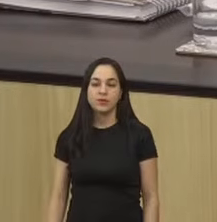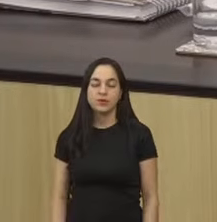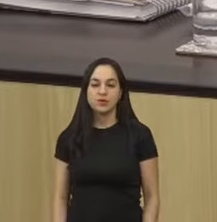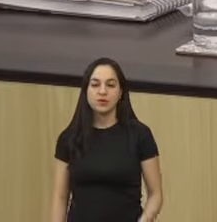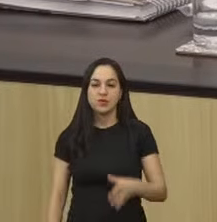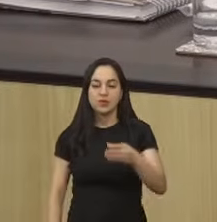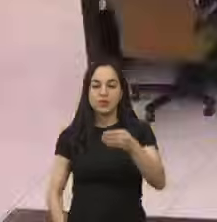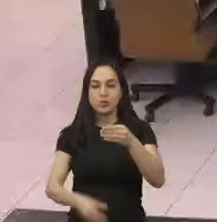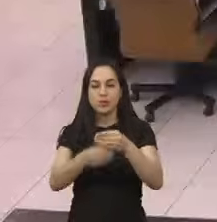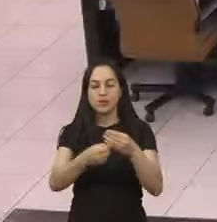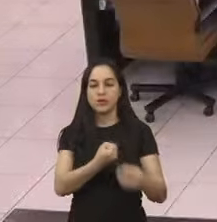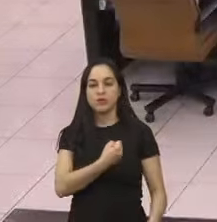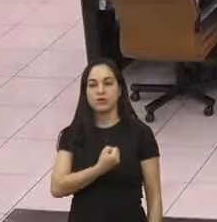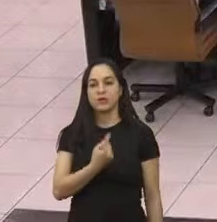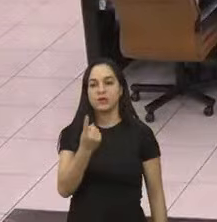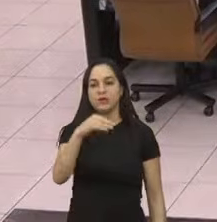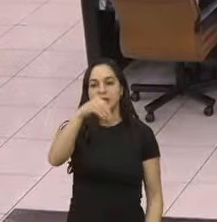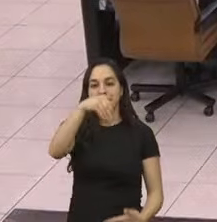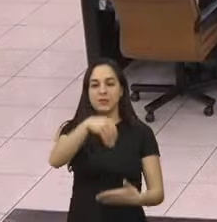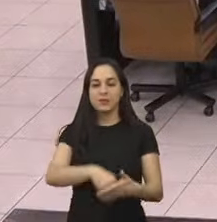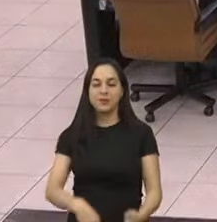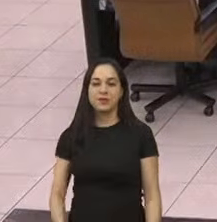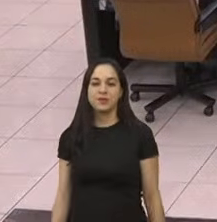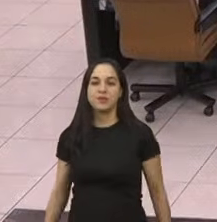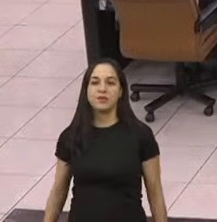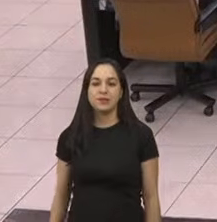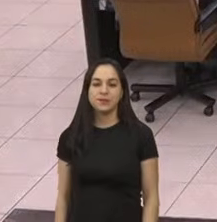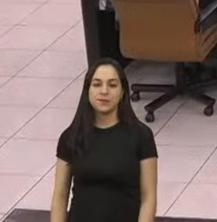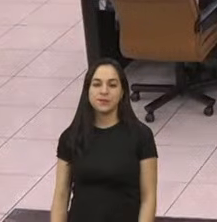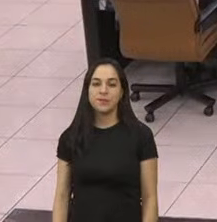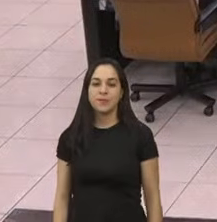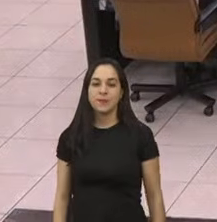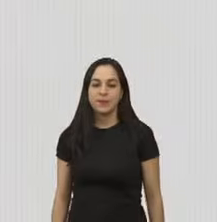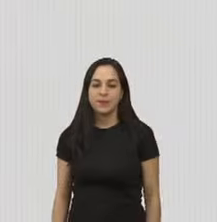Emenda número 1 em votação.